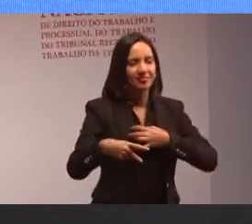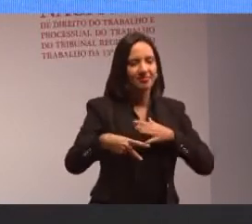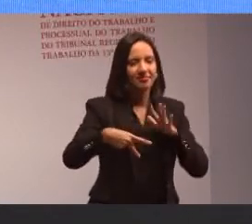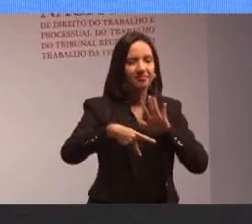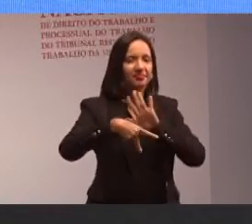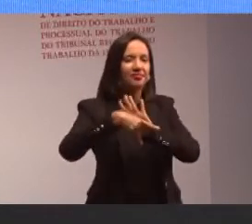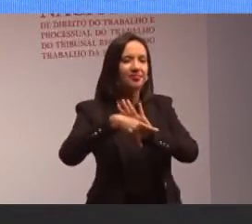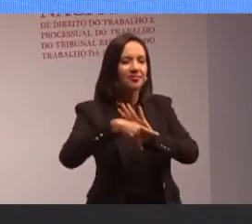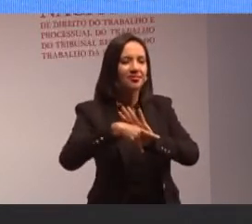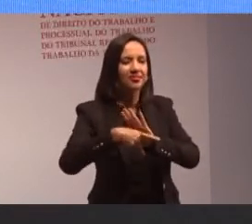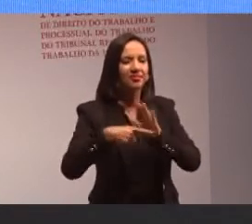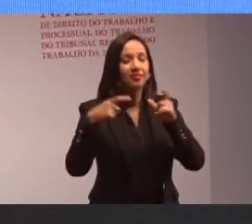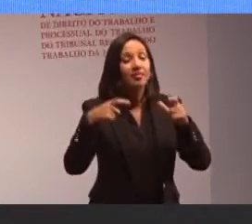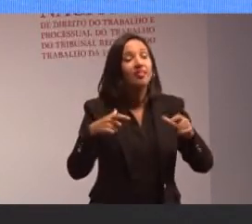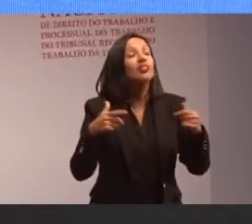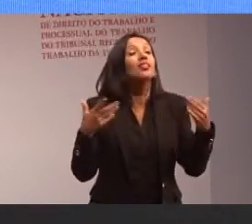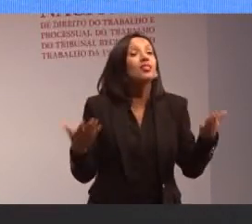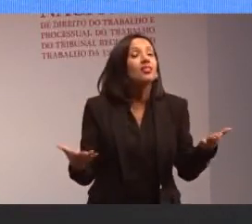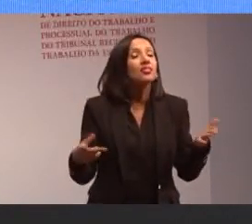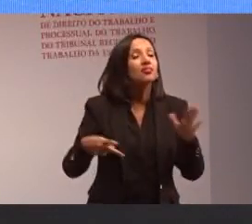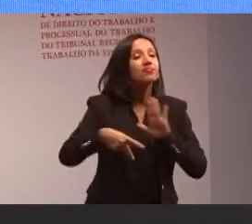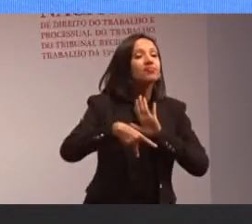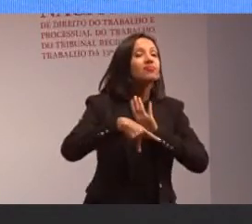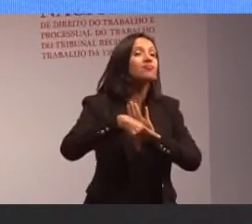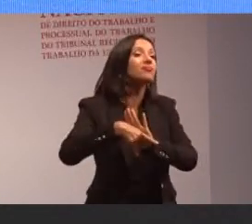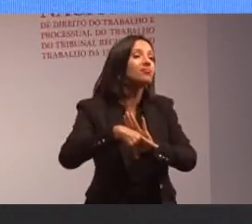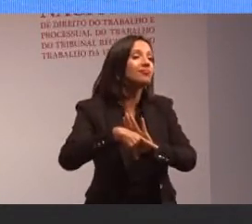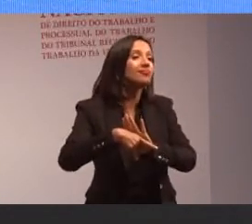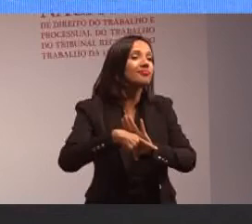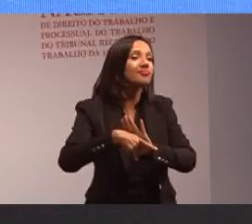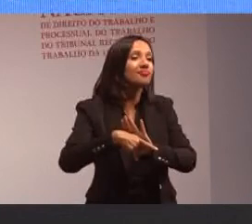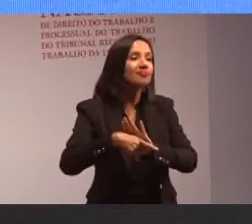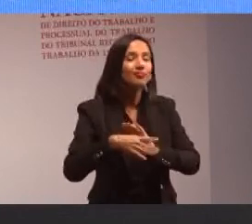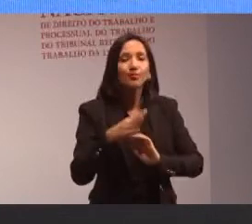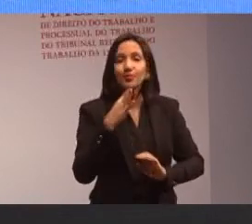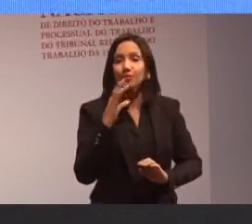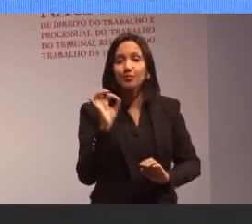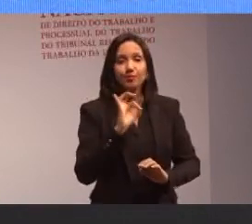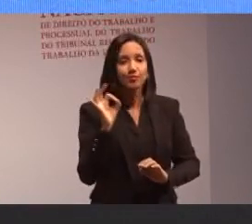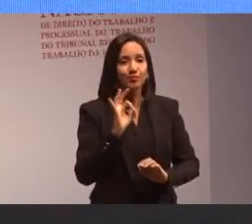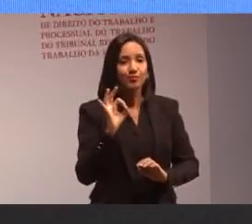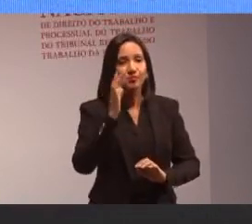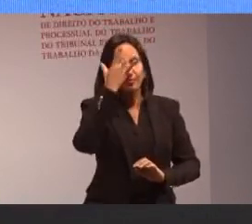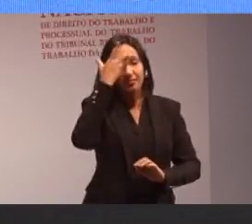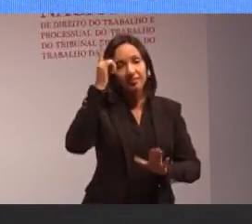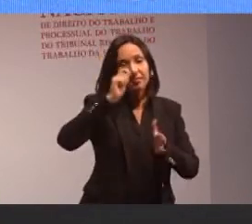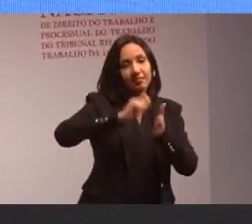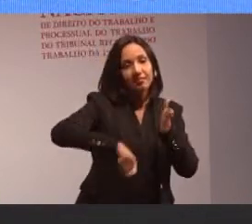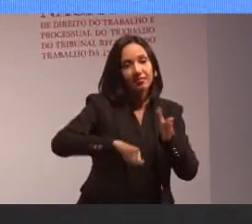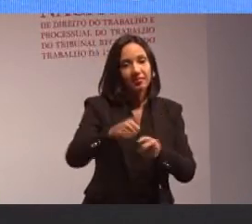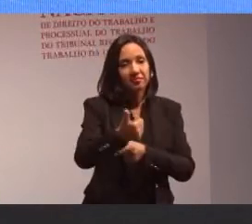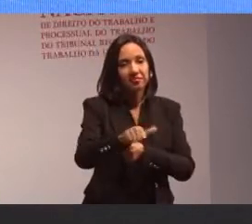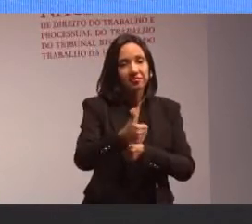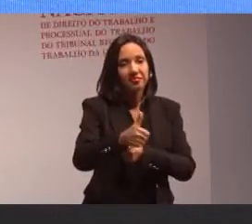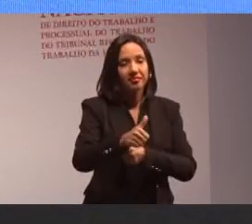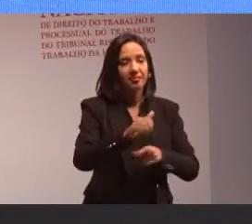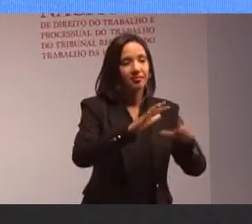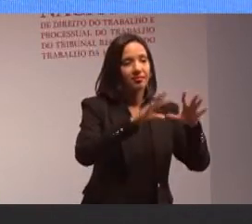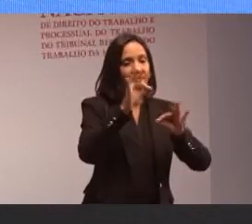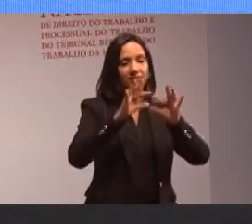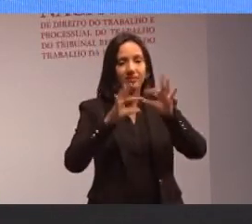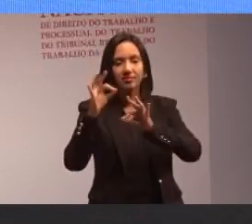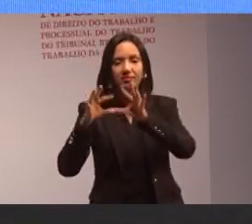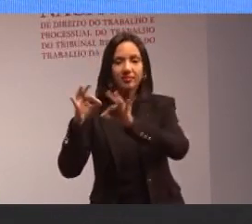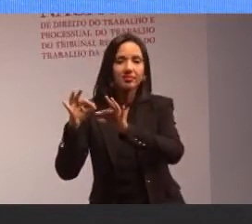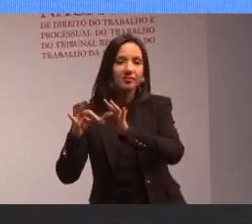Pertencimento. Aonde ele pertence? Ele não conhece o empregador, ele é avaliado por estrelinhas.